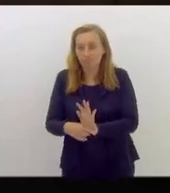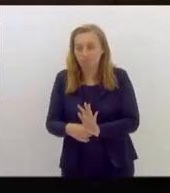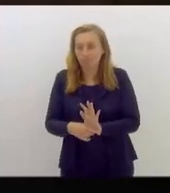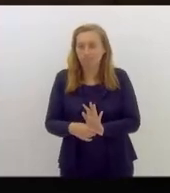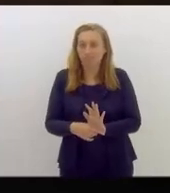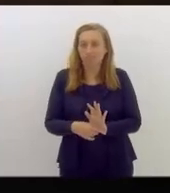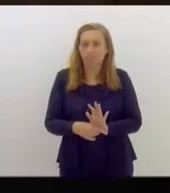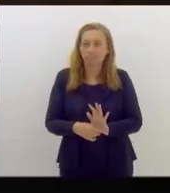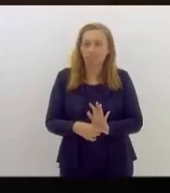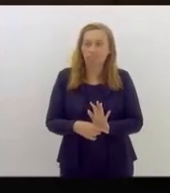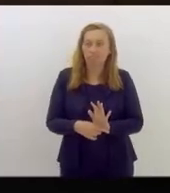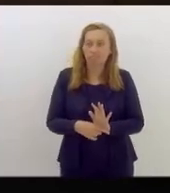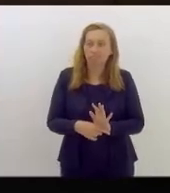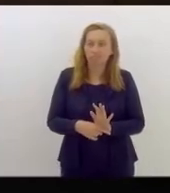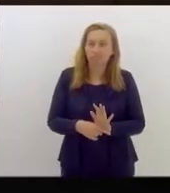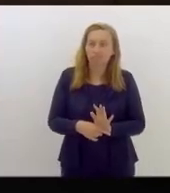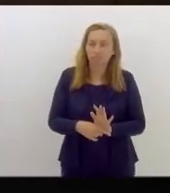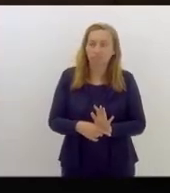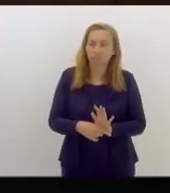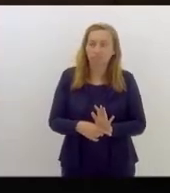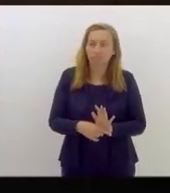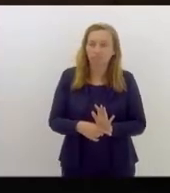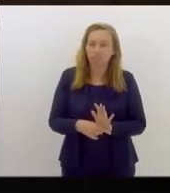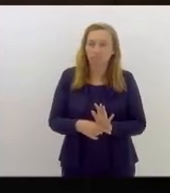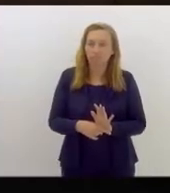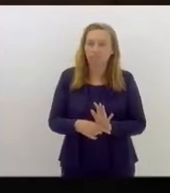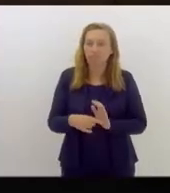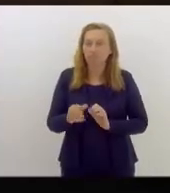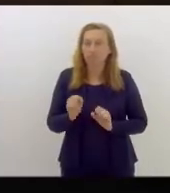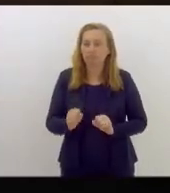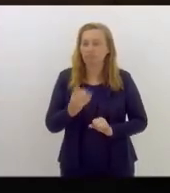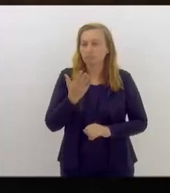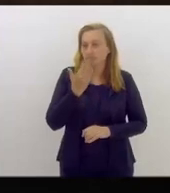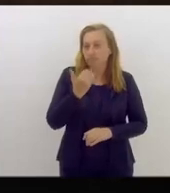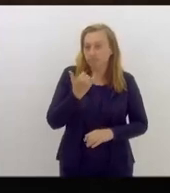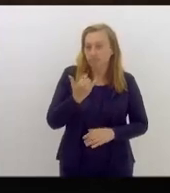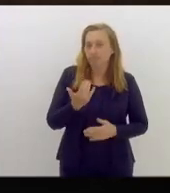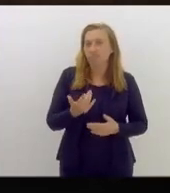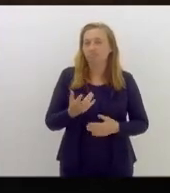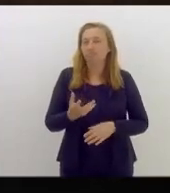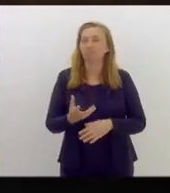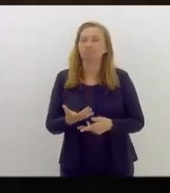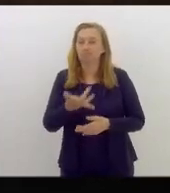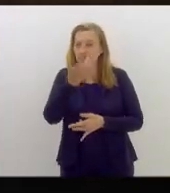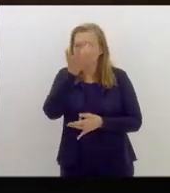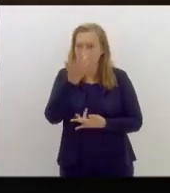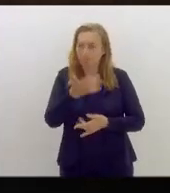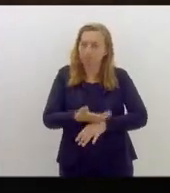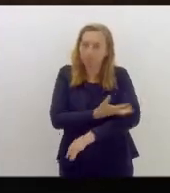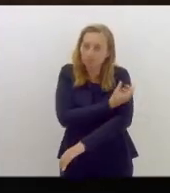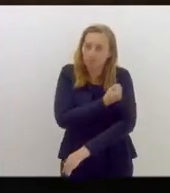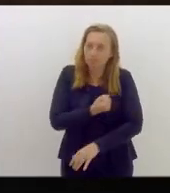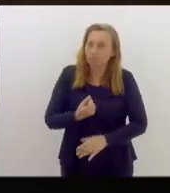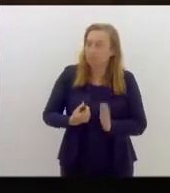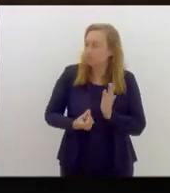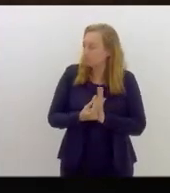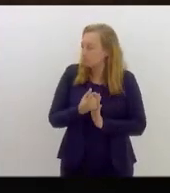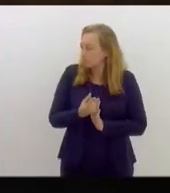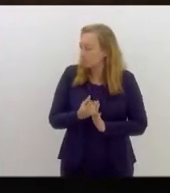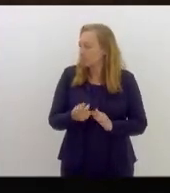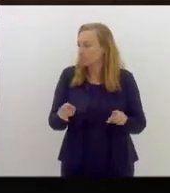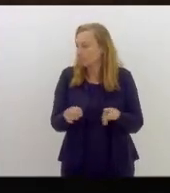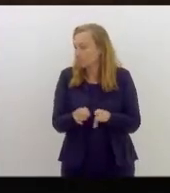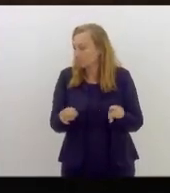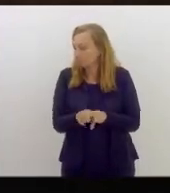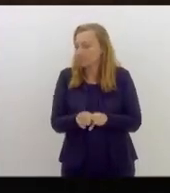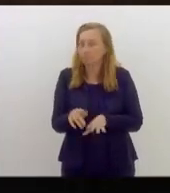eles mitiguem os danos já inevitáveis, seja patrimoniais, emocionais, financeiros e até